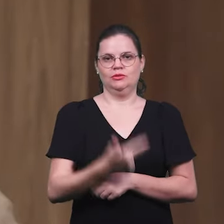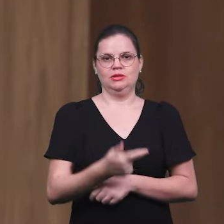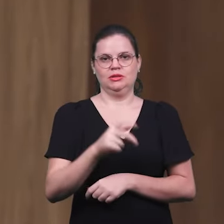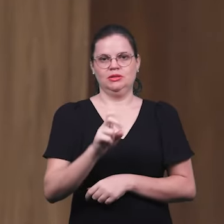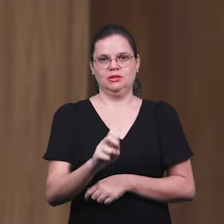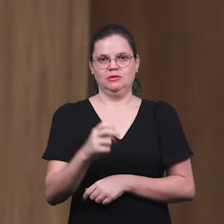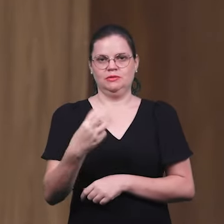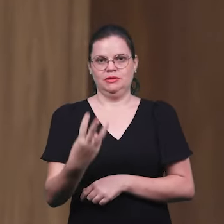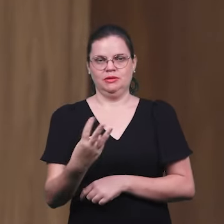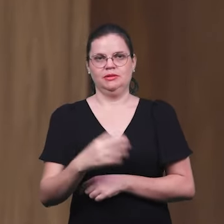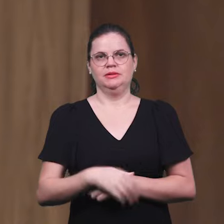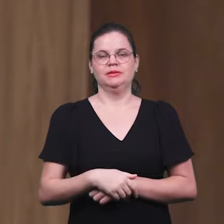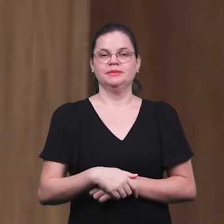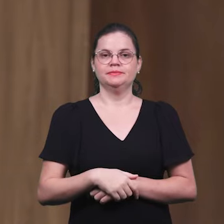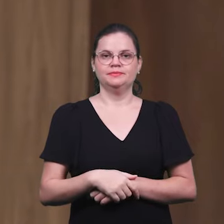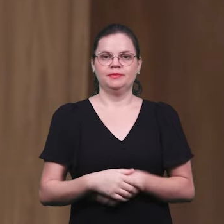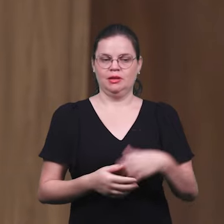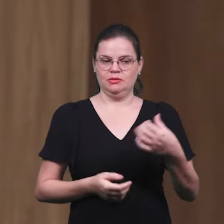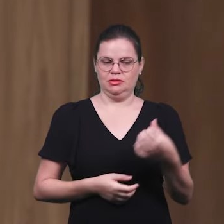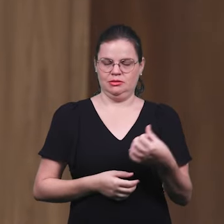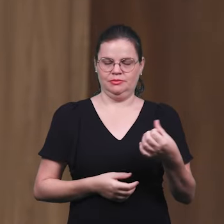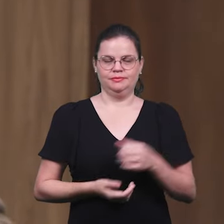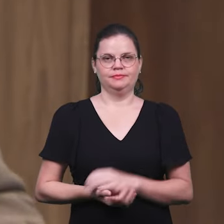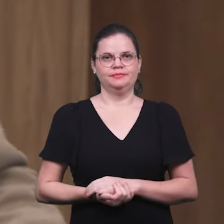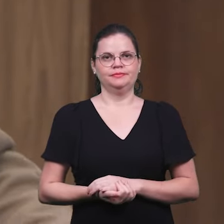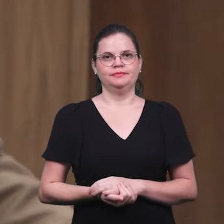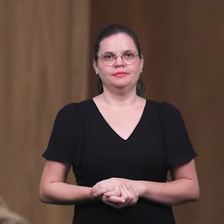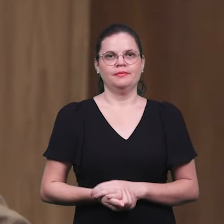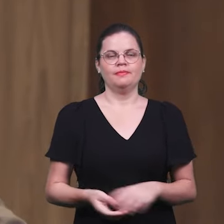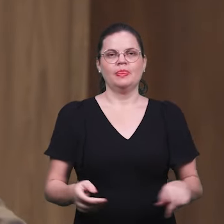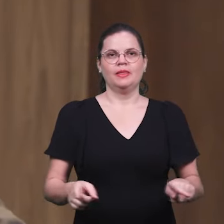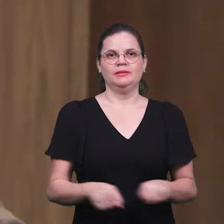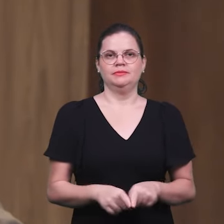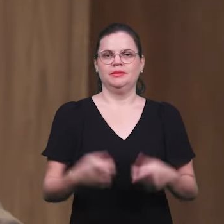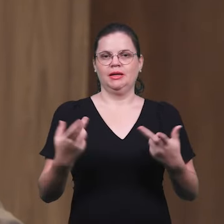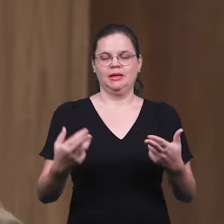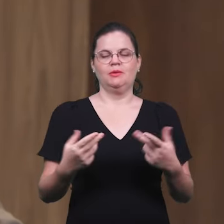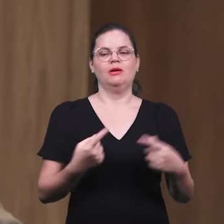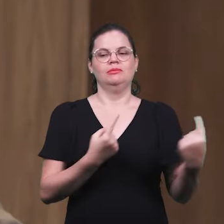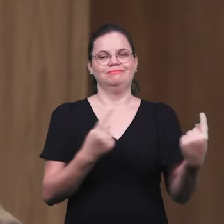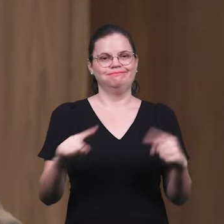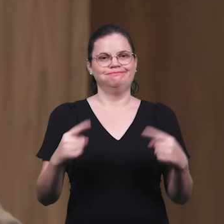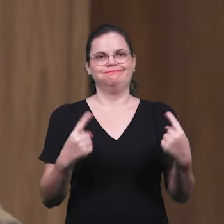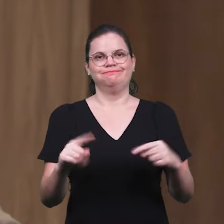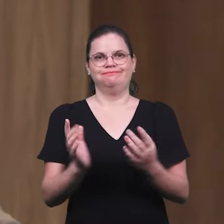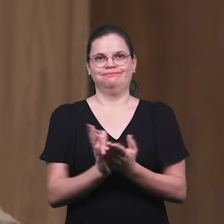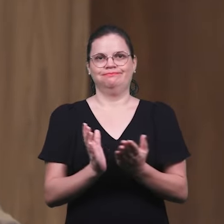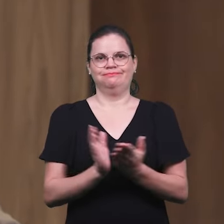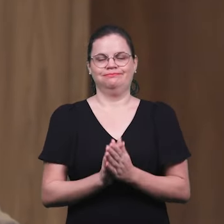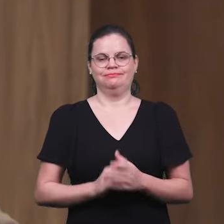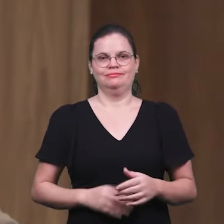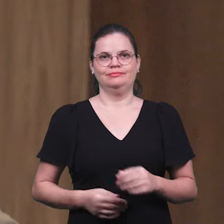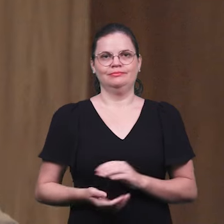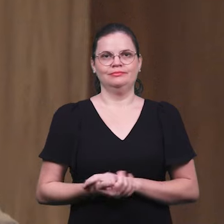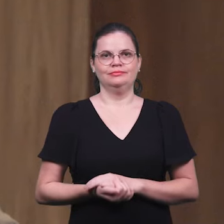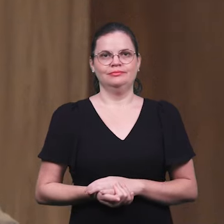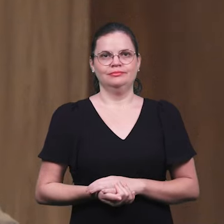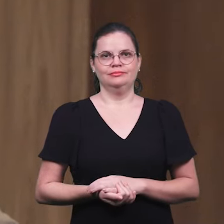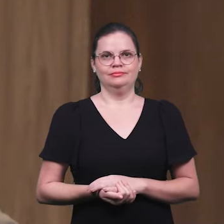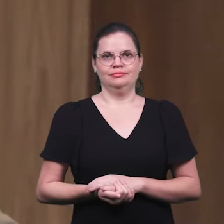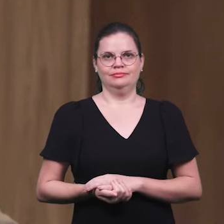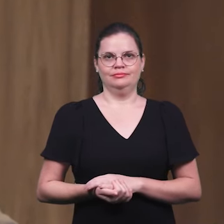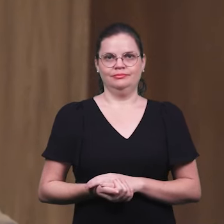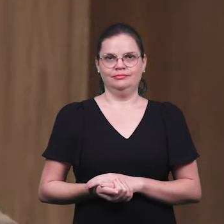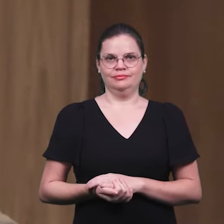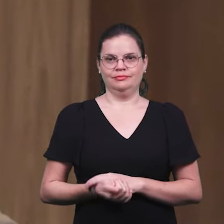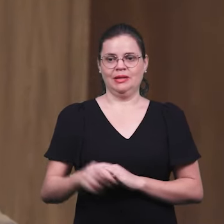de 192, 253, né? Também a mesma coisa. Então, Hipólito foi atacado um